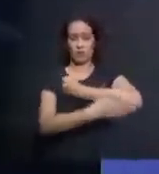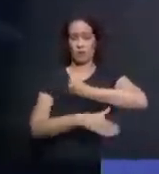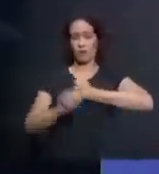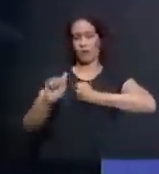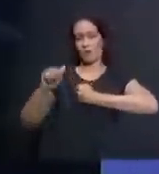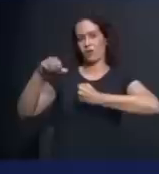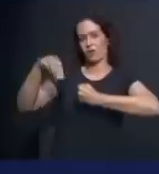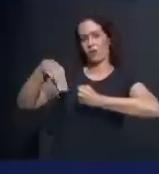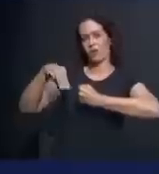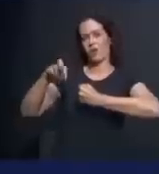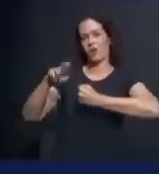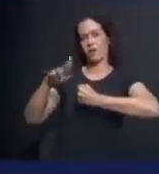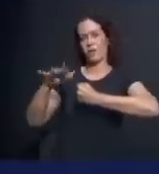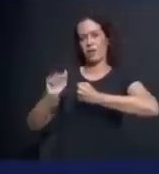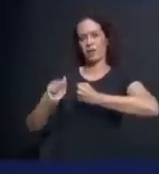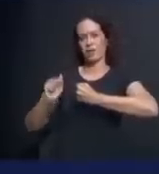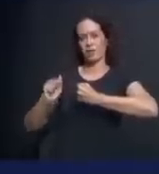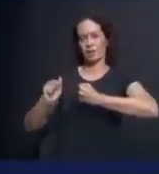Capitão América, é o?